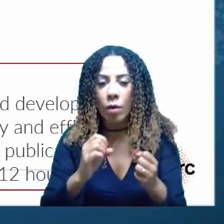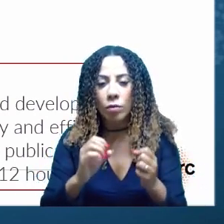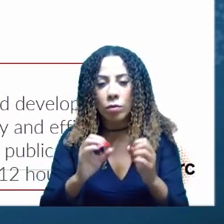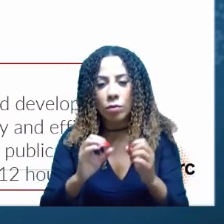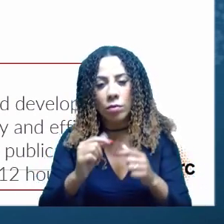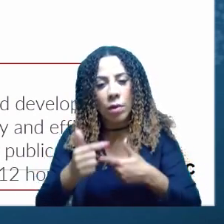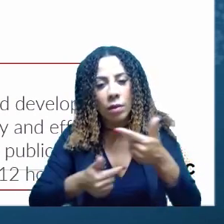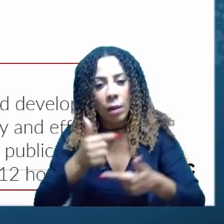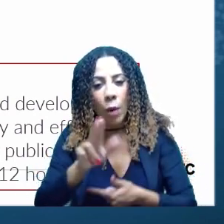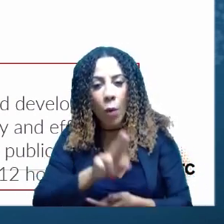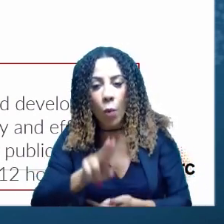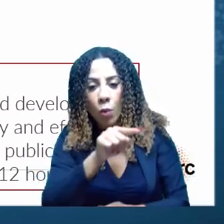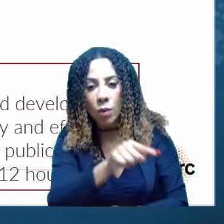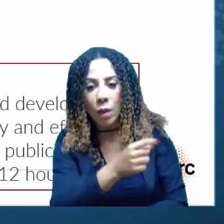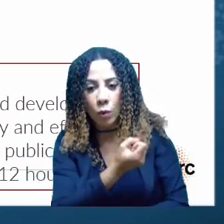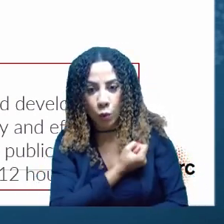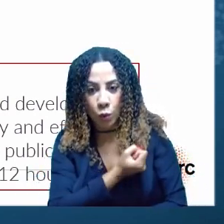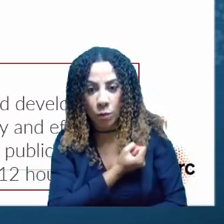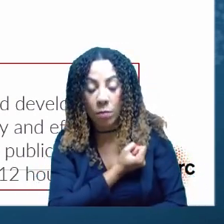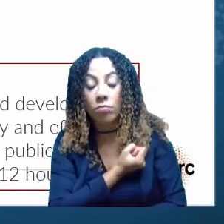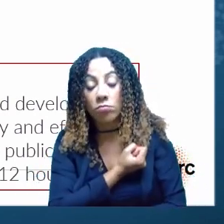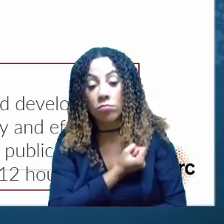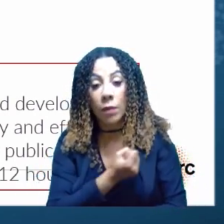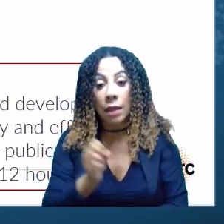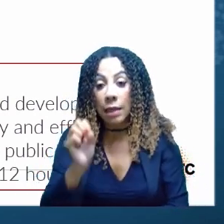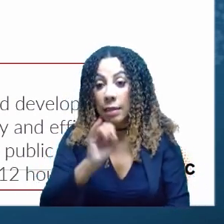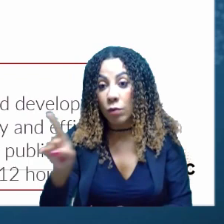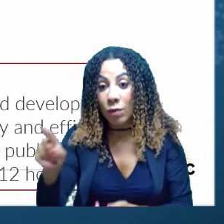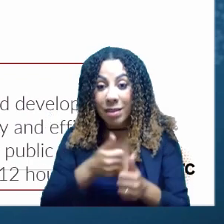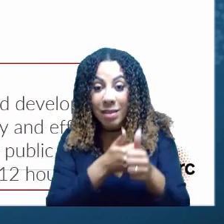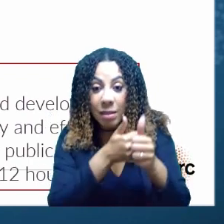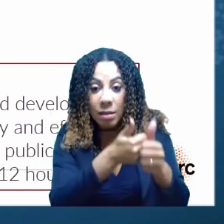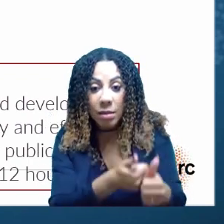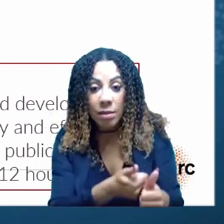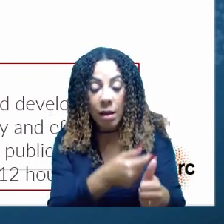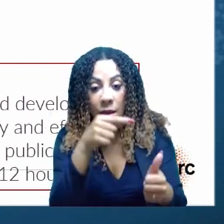trabalhar com esses números? O que acontece é que, se você seguir esse esquema,